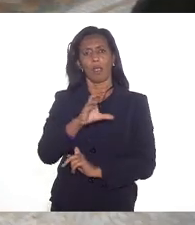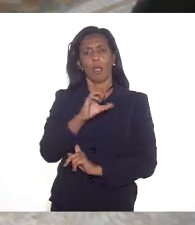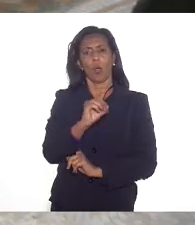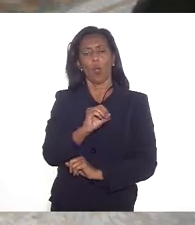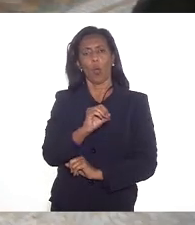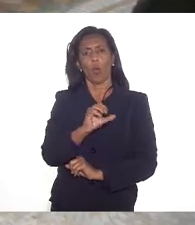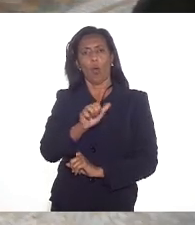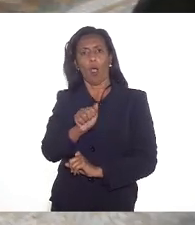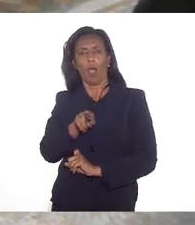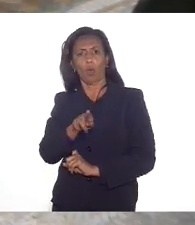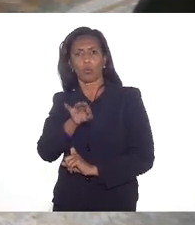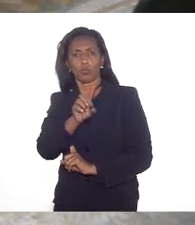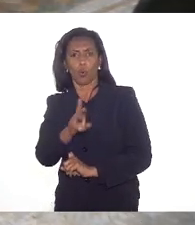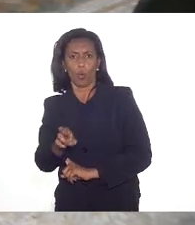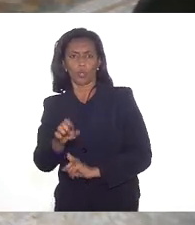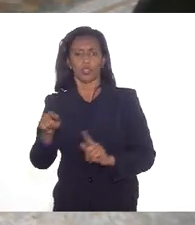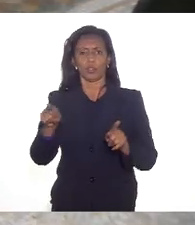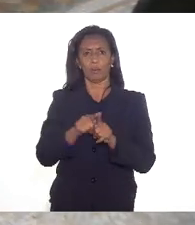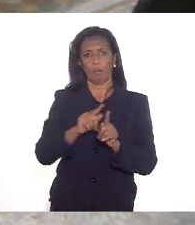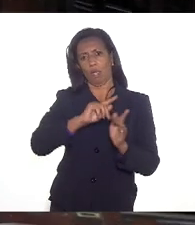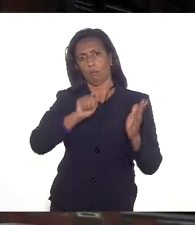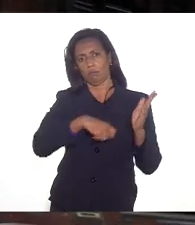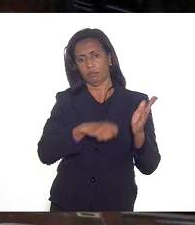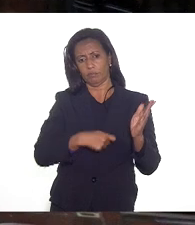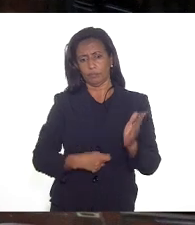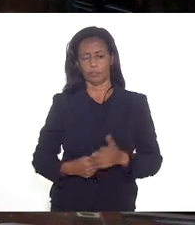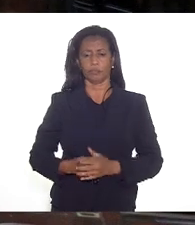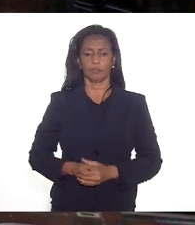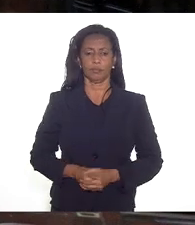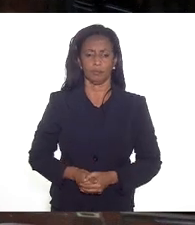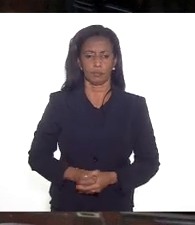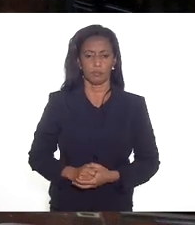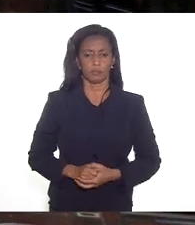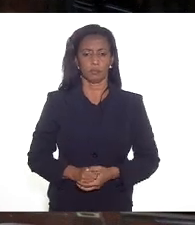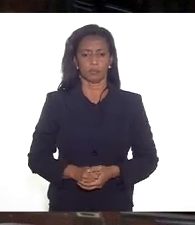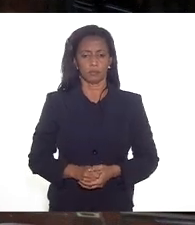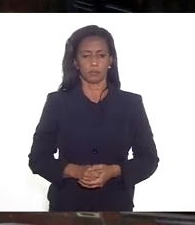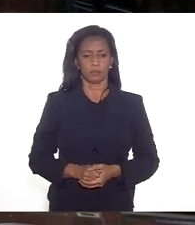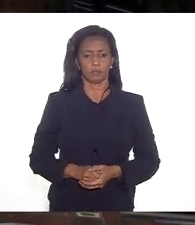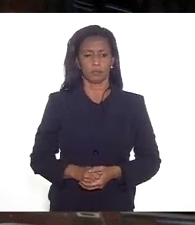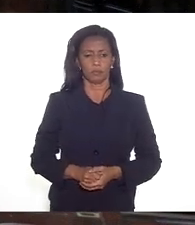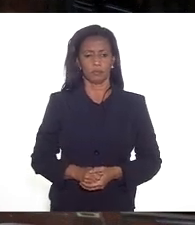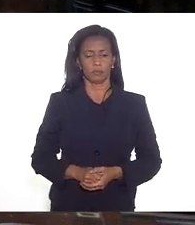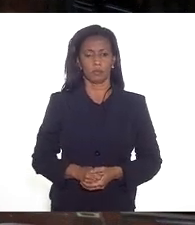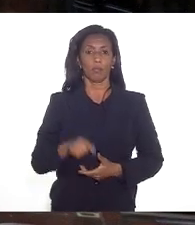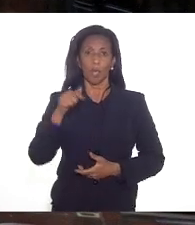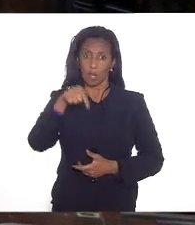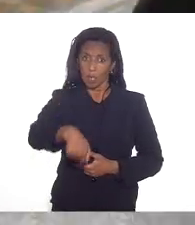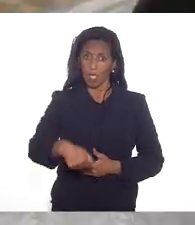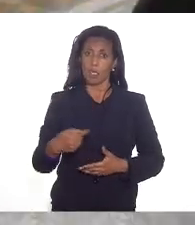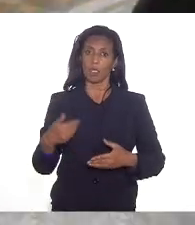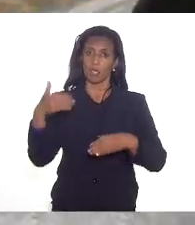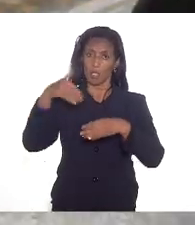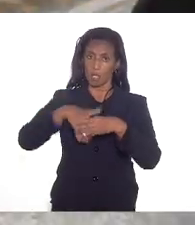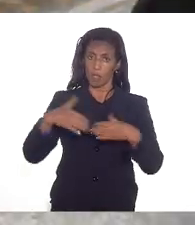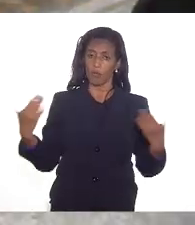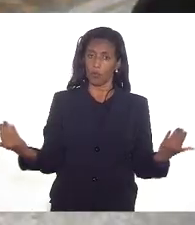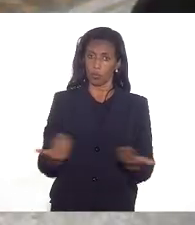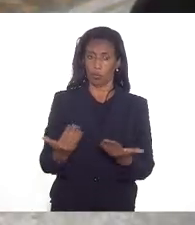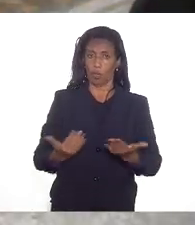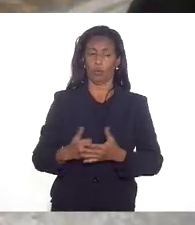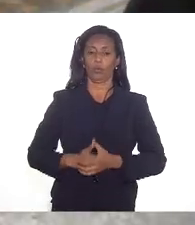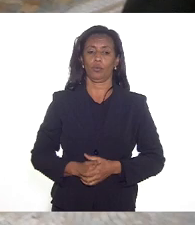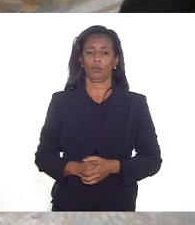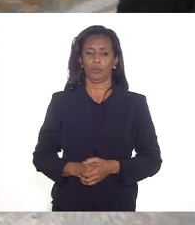In These on o projeto neste caso acabamos de votar de autoria do deputado